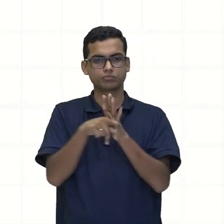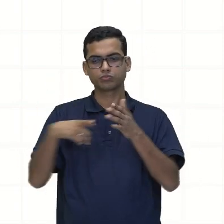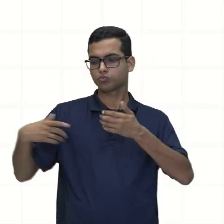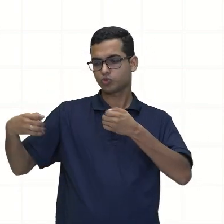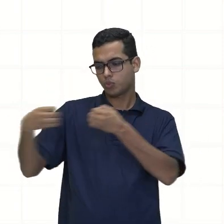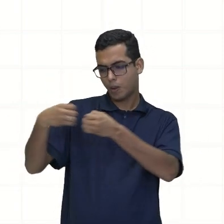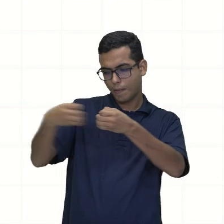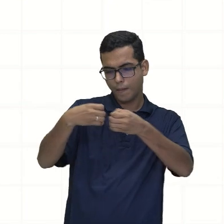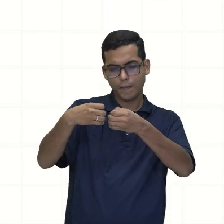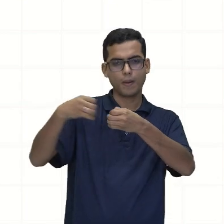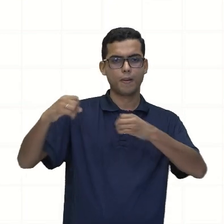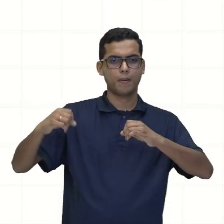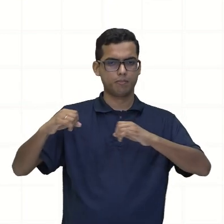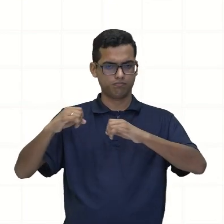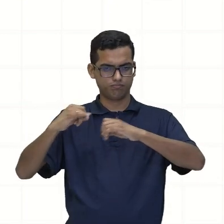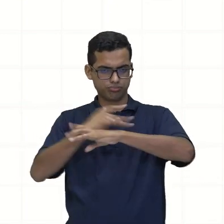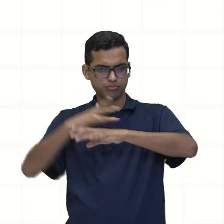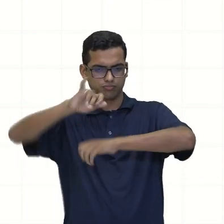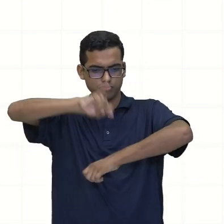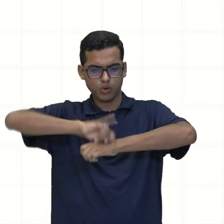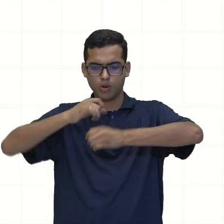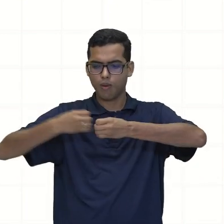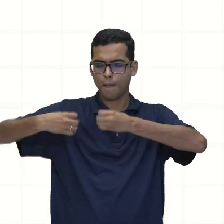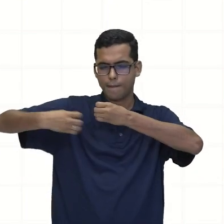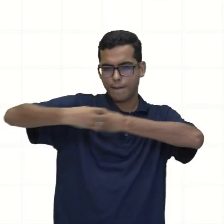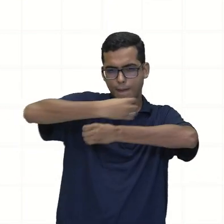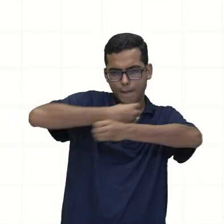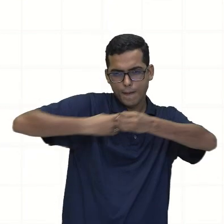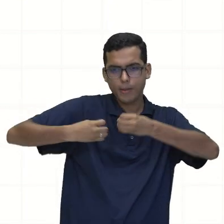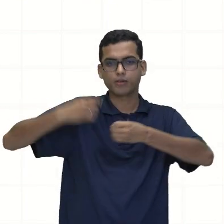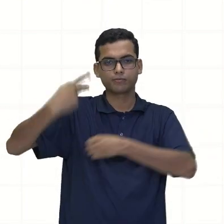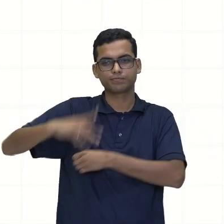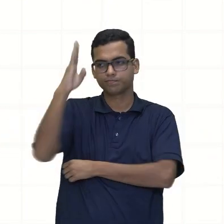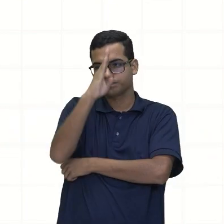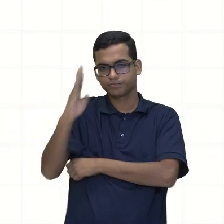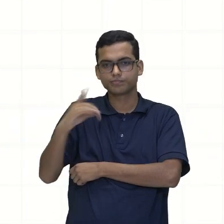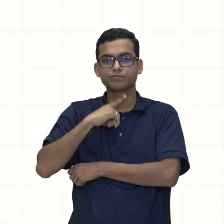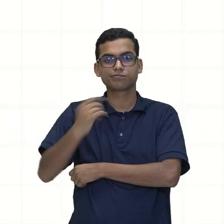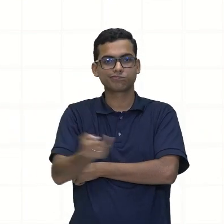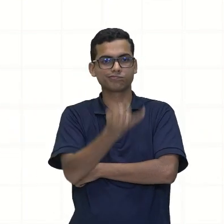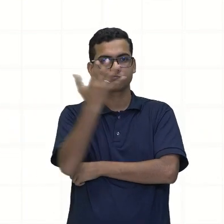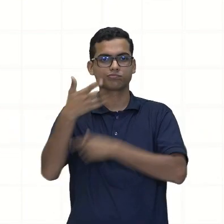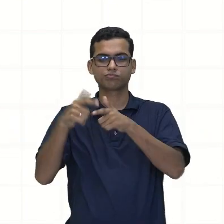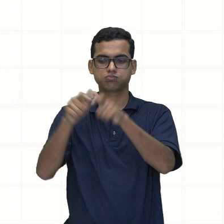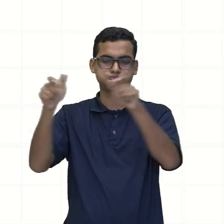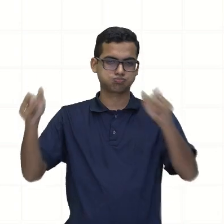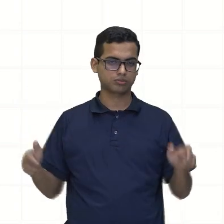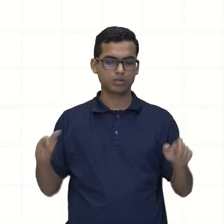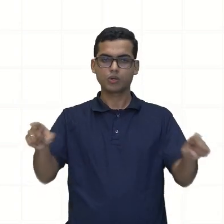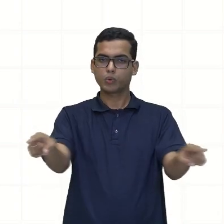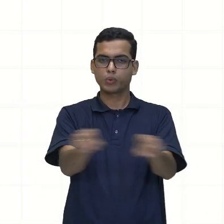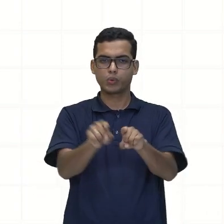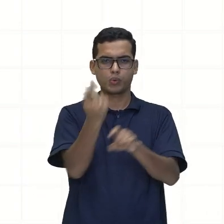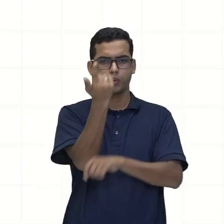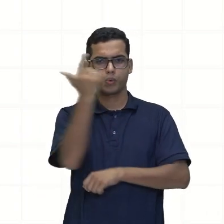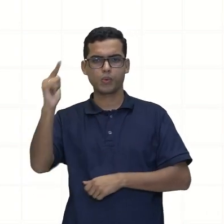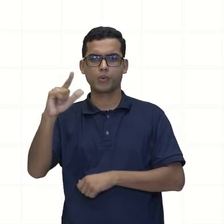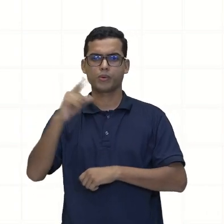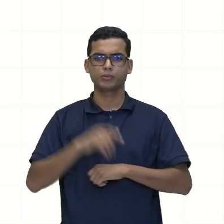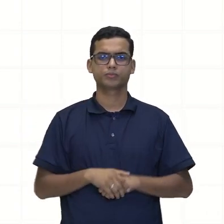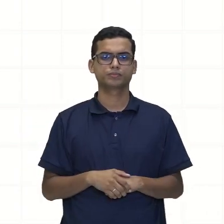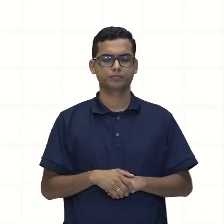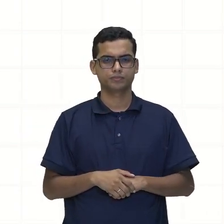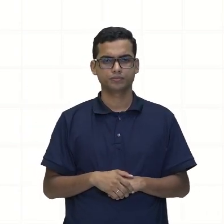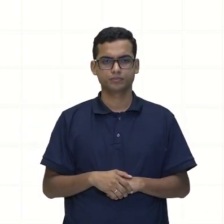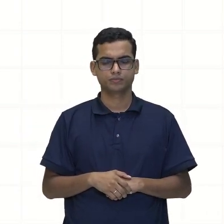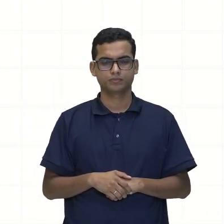metropolitanas, né, no Brasil. E aí a gente verifica o próximo mapa, que traz aí a